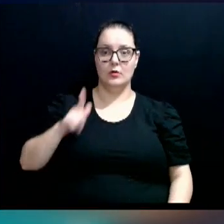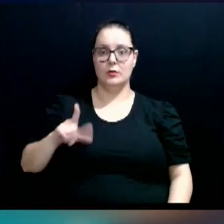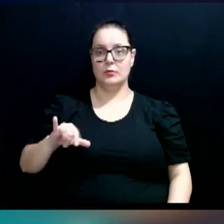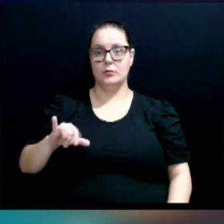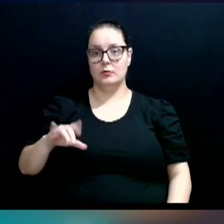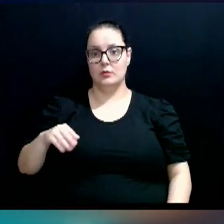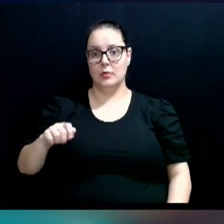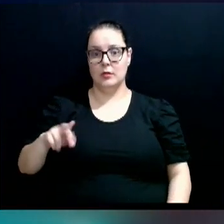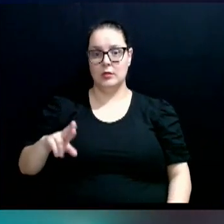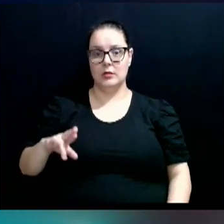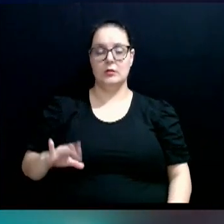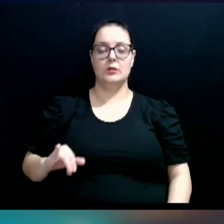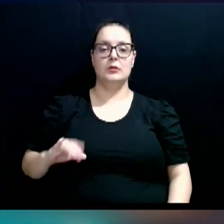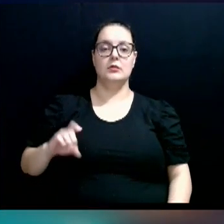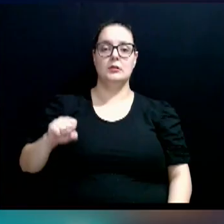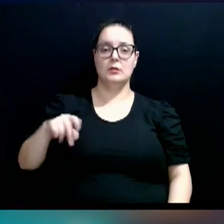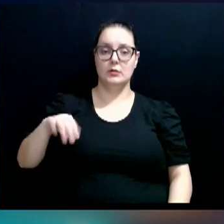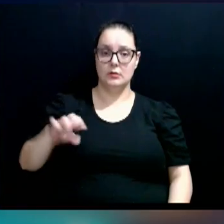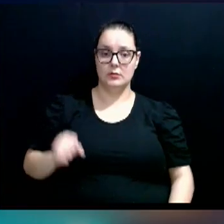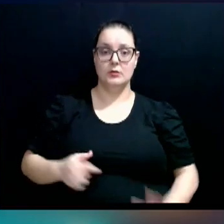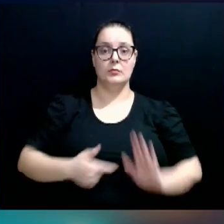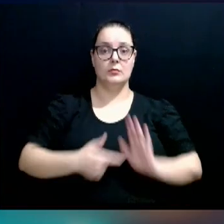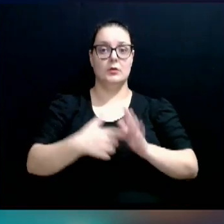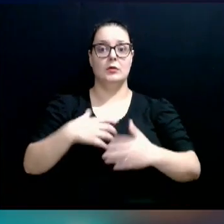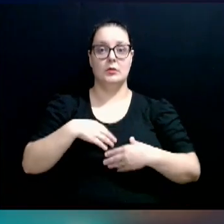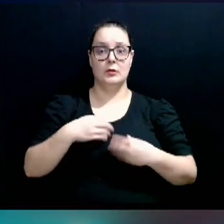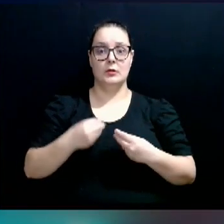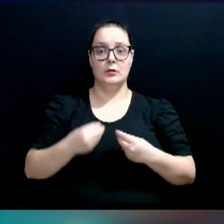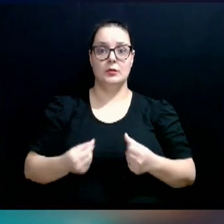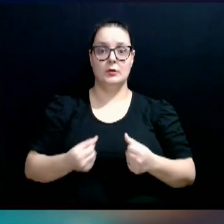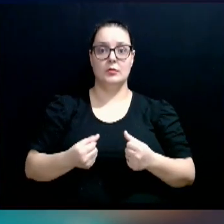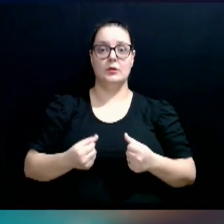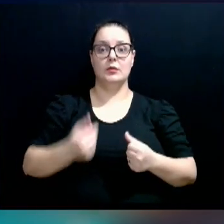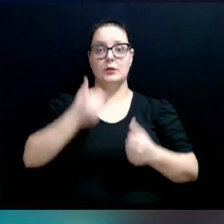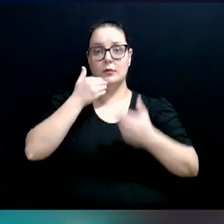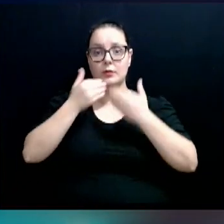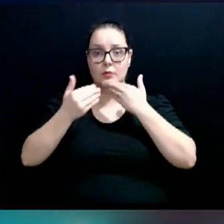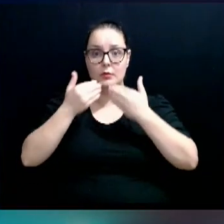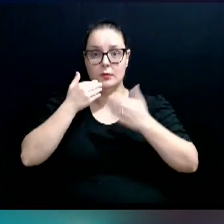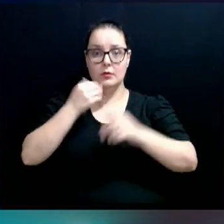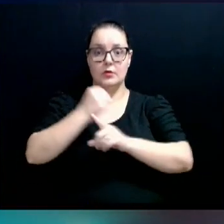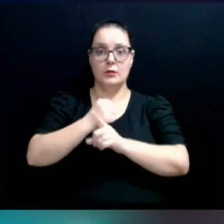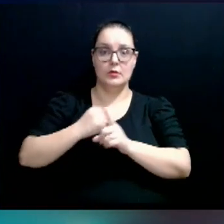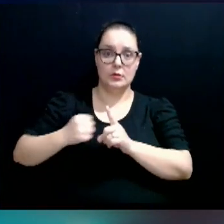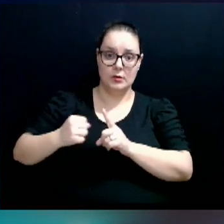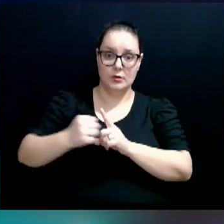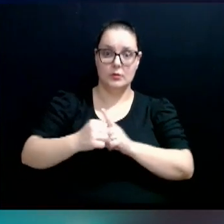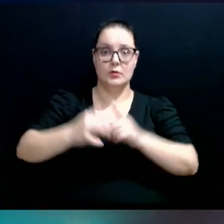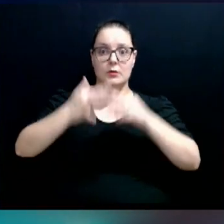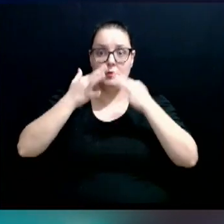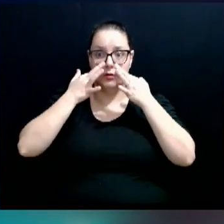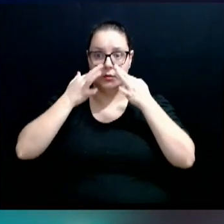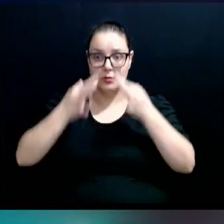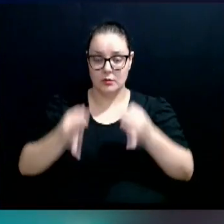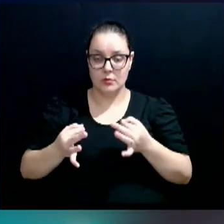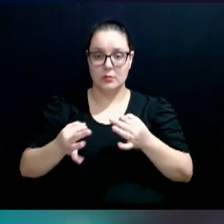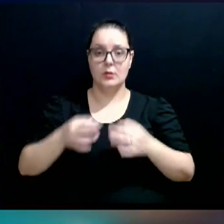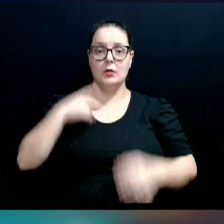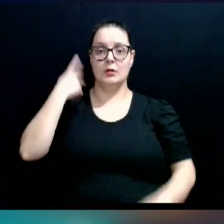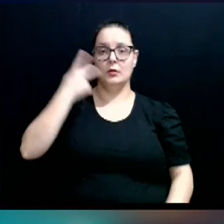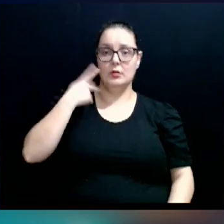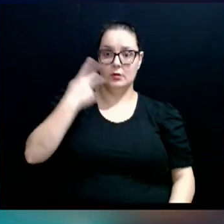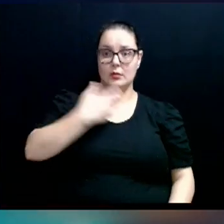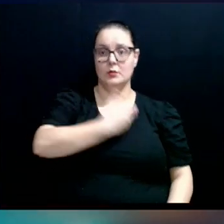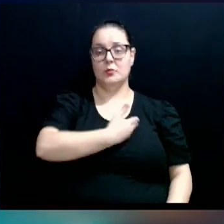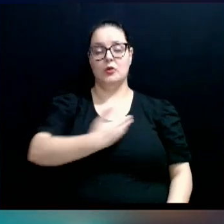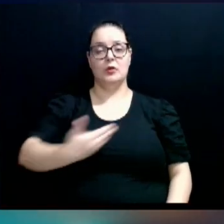demonstrado sensibilidade às demandas sociais, a atenção às políticas públicas